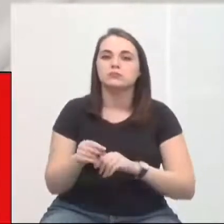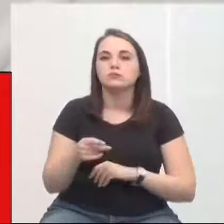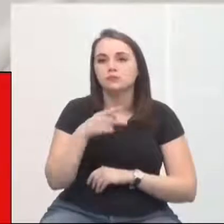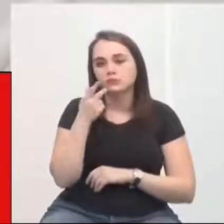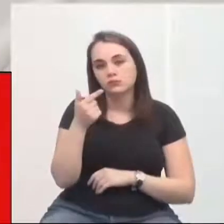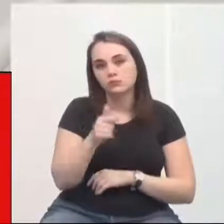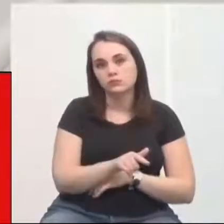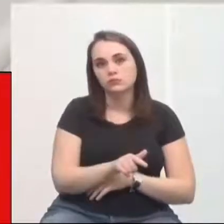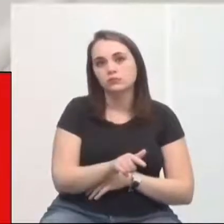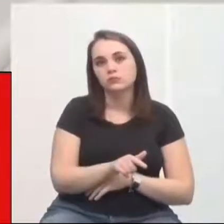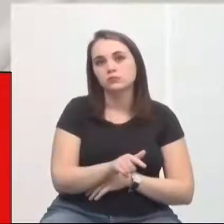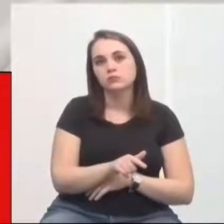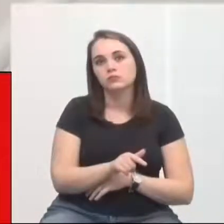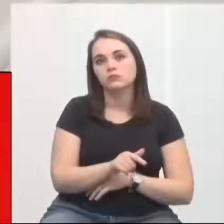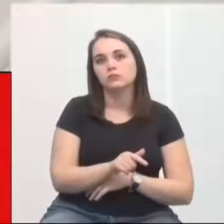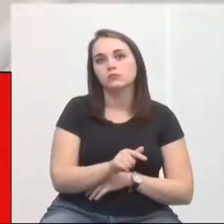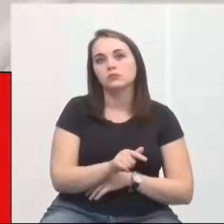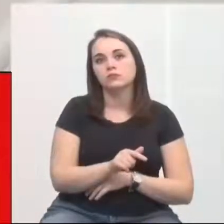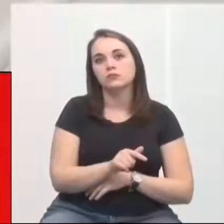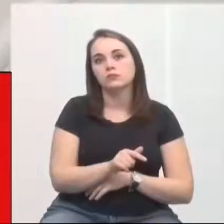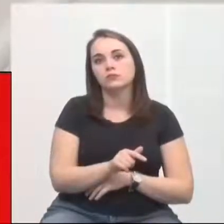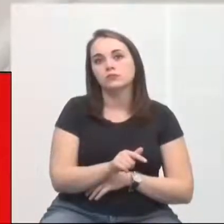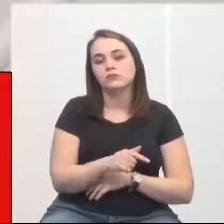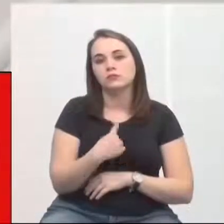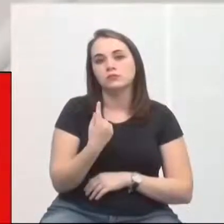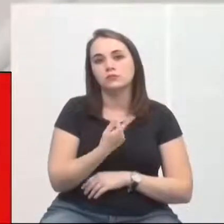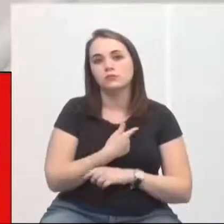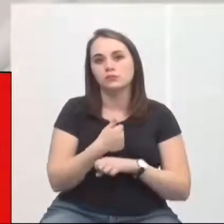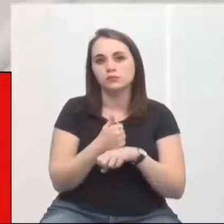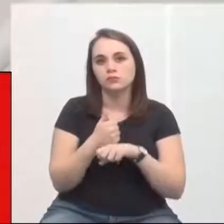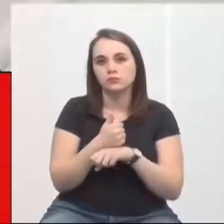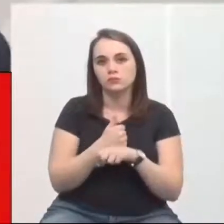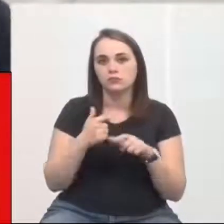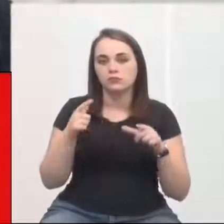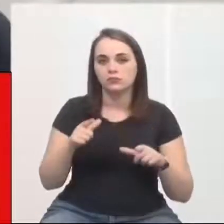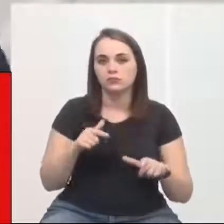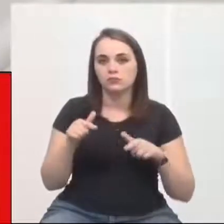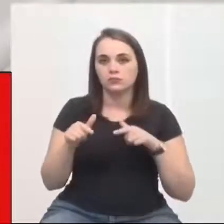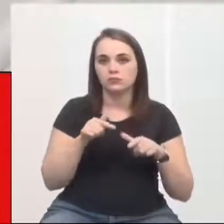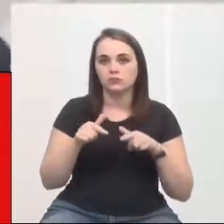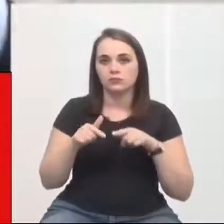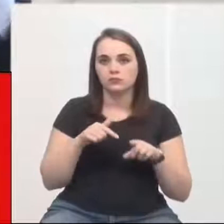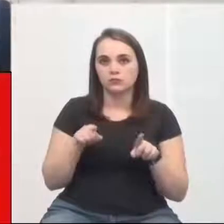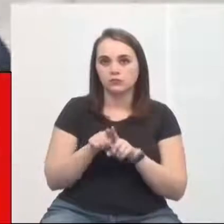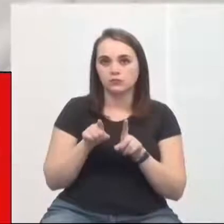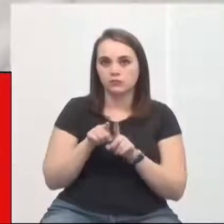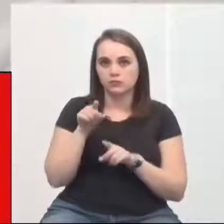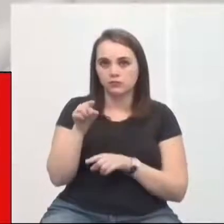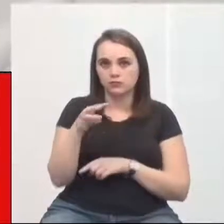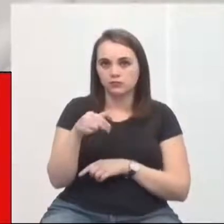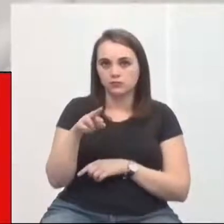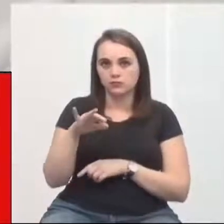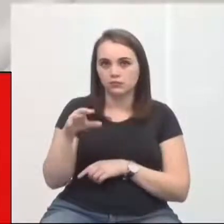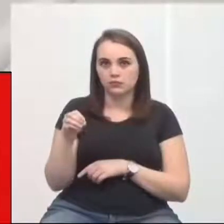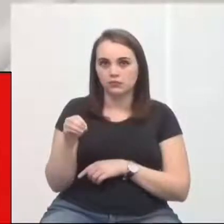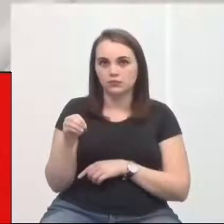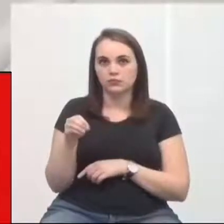novamente, que eu não posso deixar de esquecer, é os nossos funcionários do pátio. Inclusive você, Márcio, que também é funcionário do pátio, parabéns.